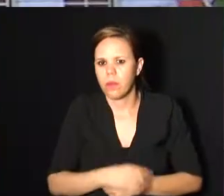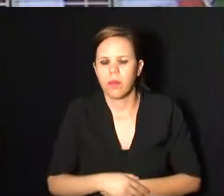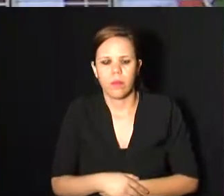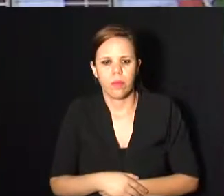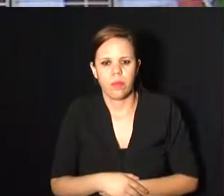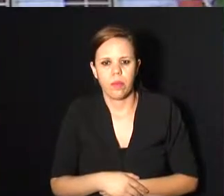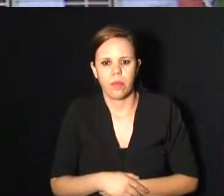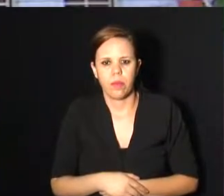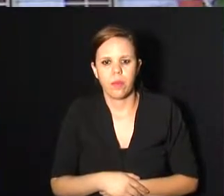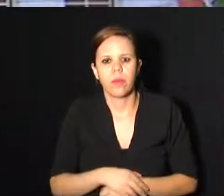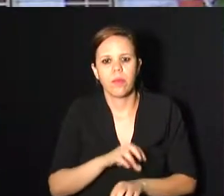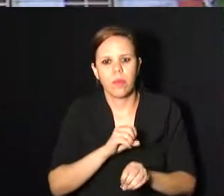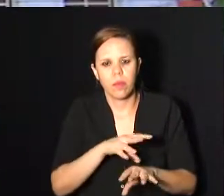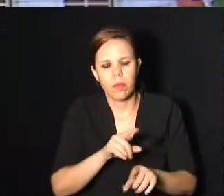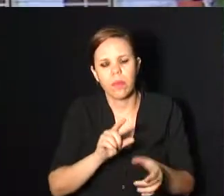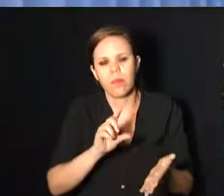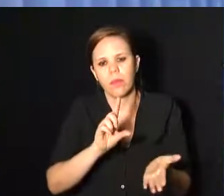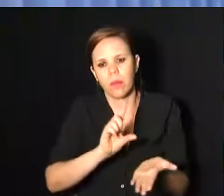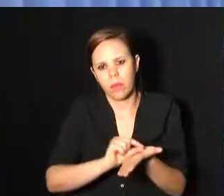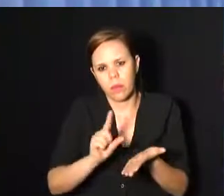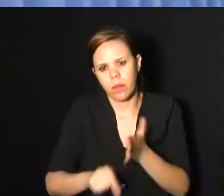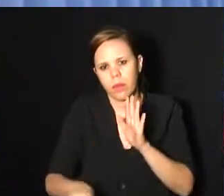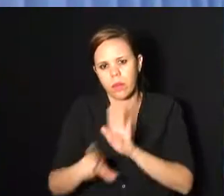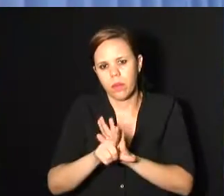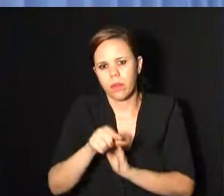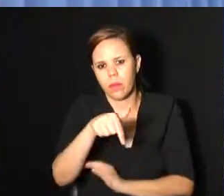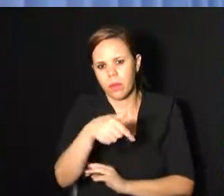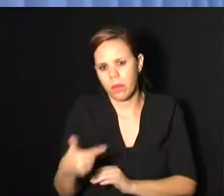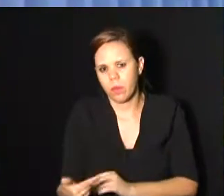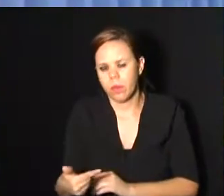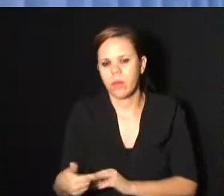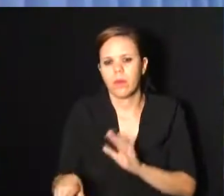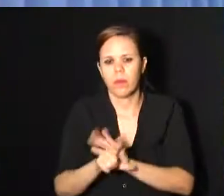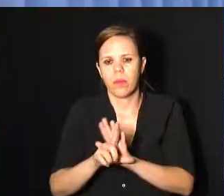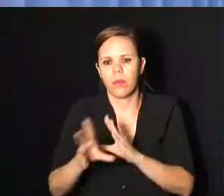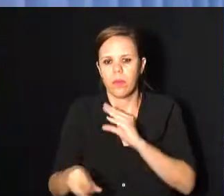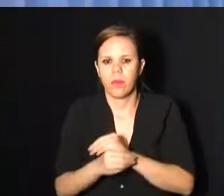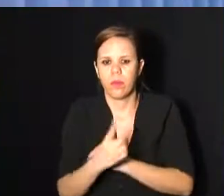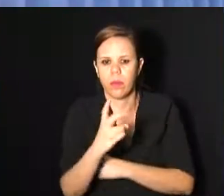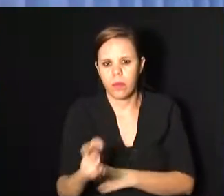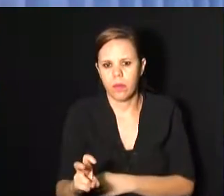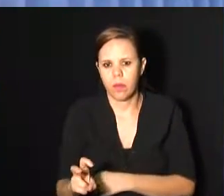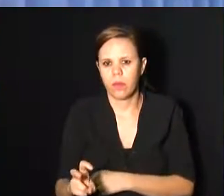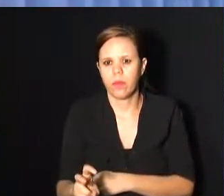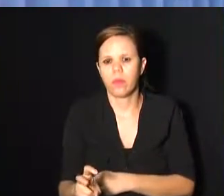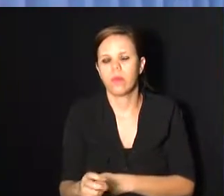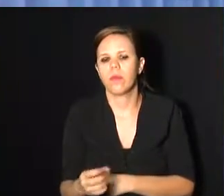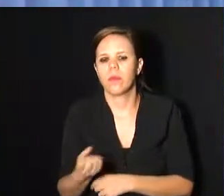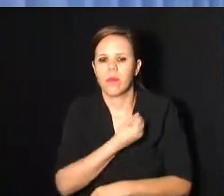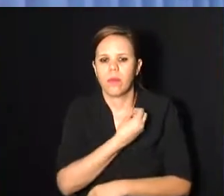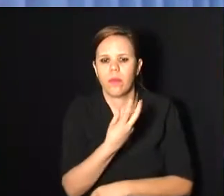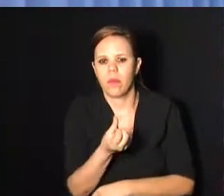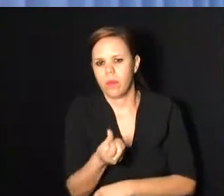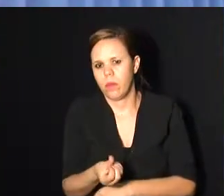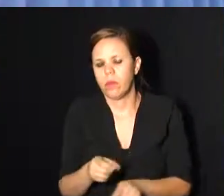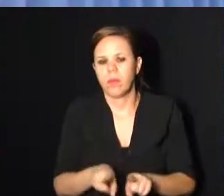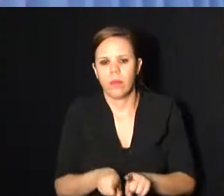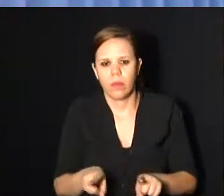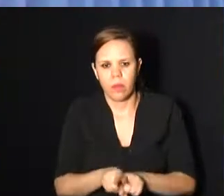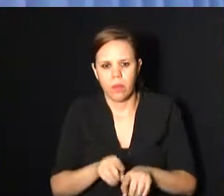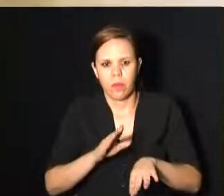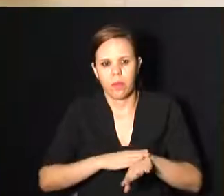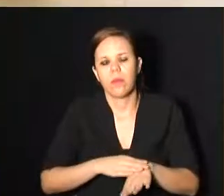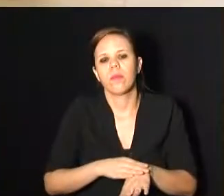e disciplina o artigo 72 da Lei Complementar número 15 de 2006. Esta trata do plano diretor do município